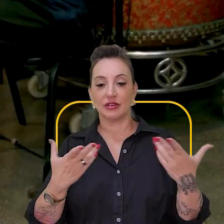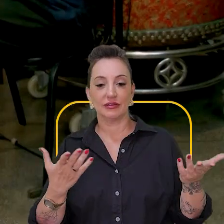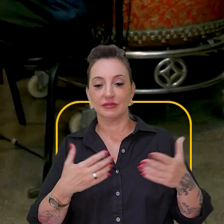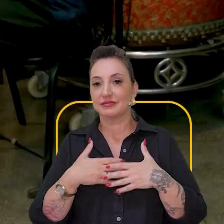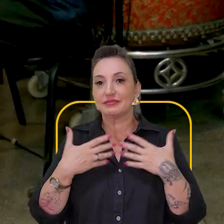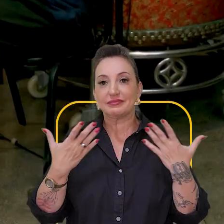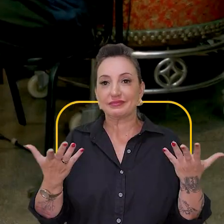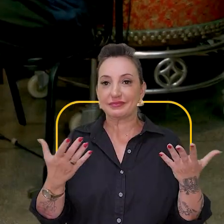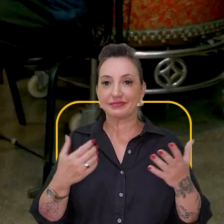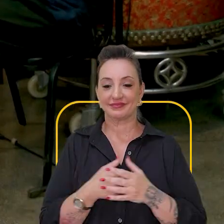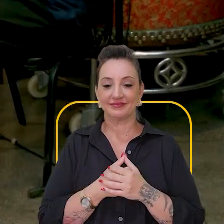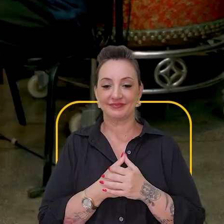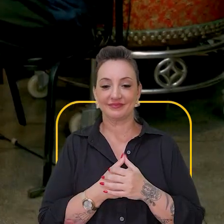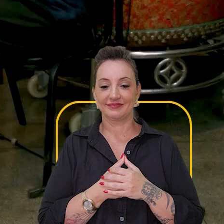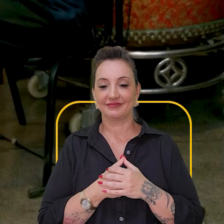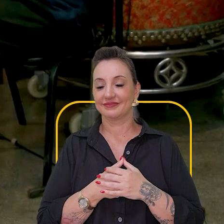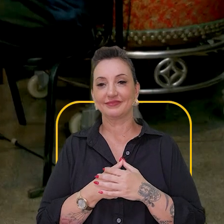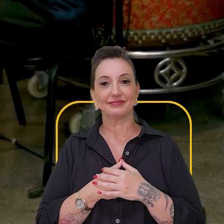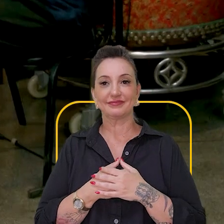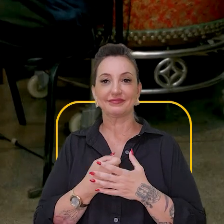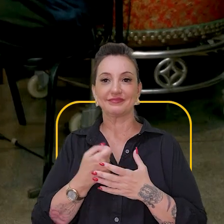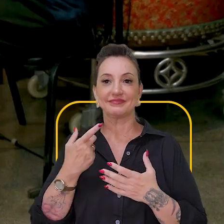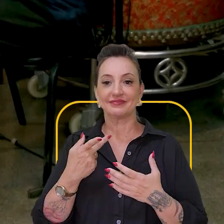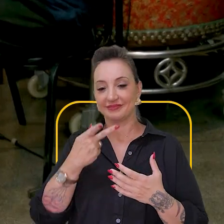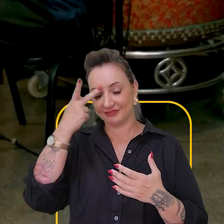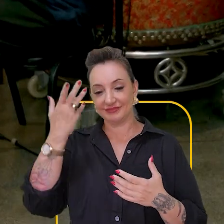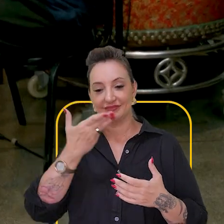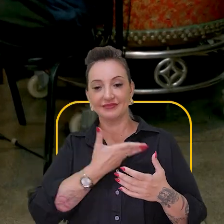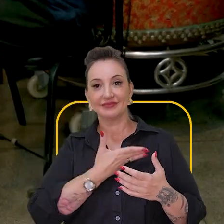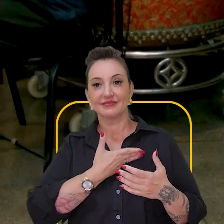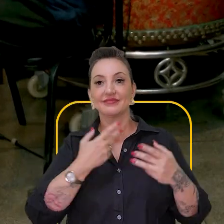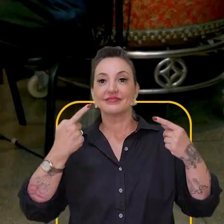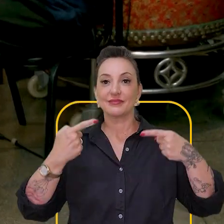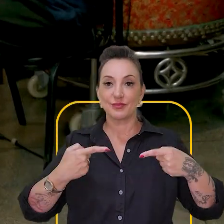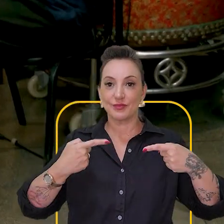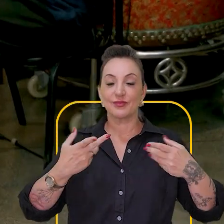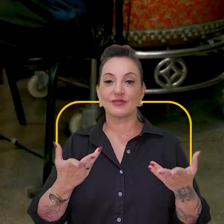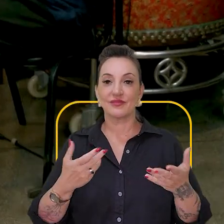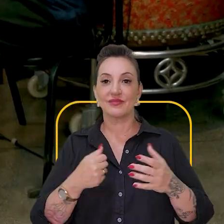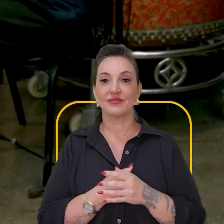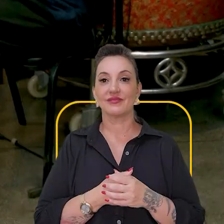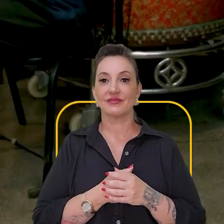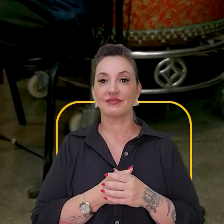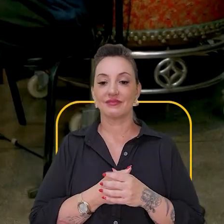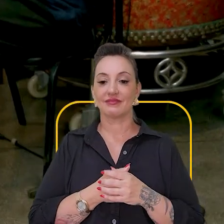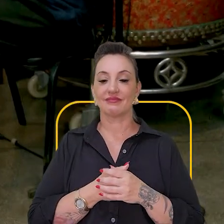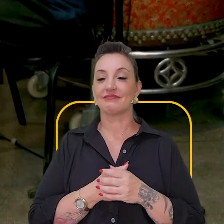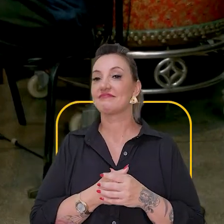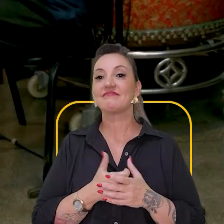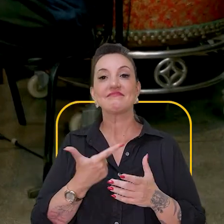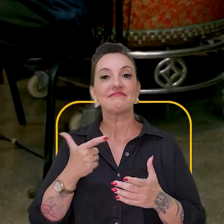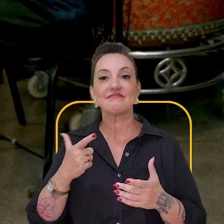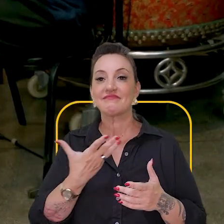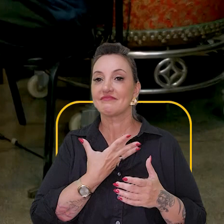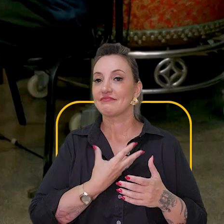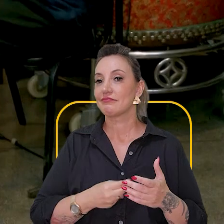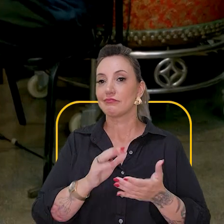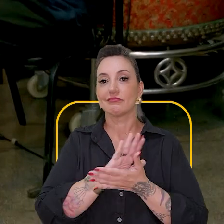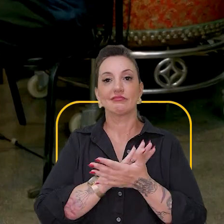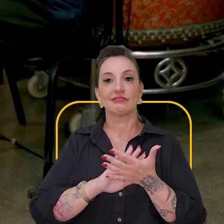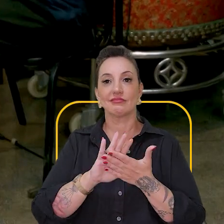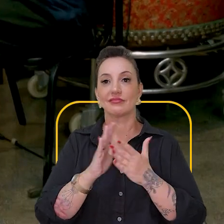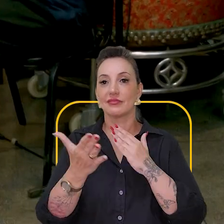lá mas assim mu muita gente eu fiquei amigo nas competições então não tenho não tenho